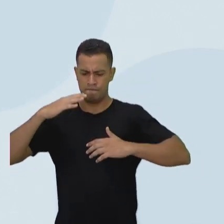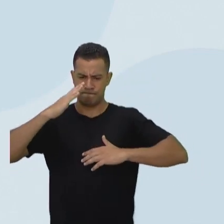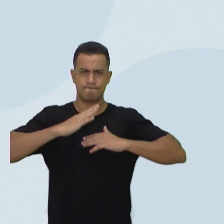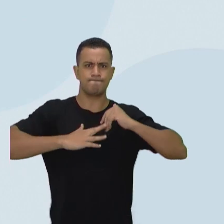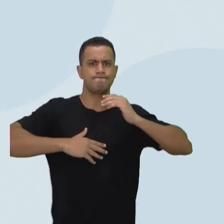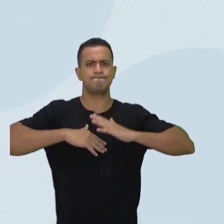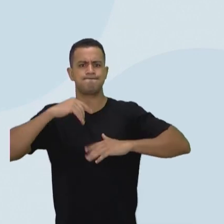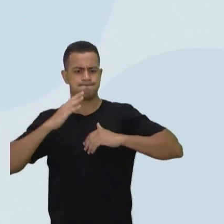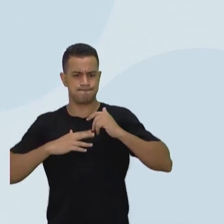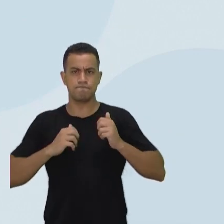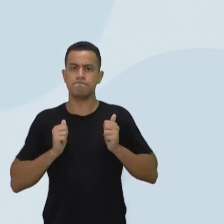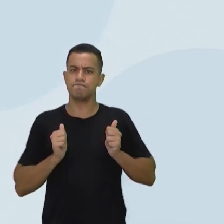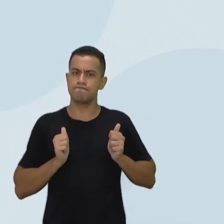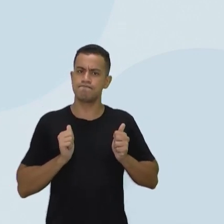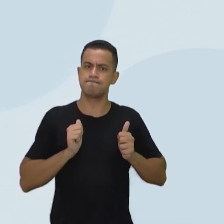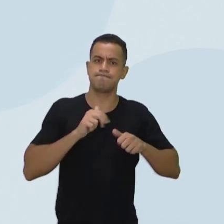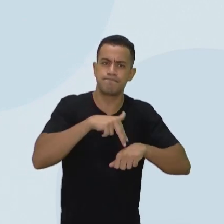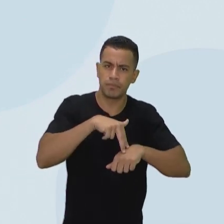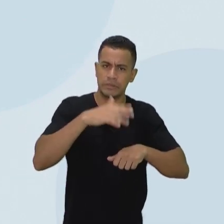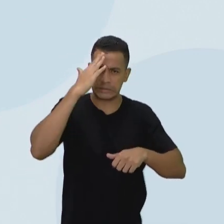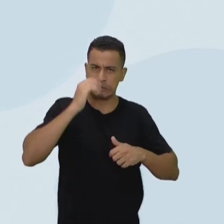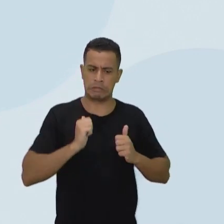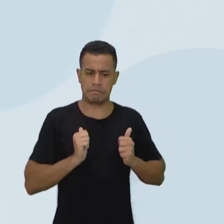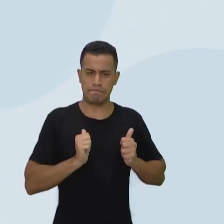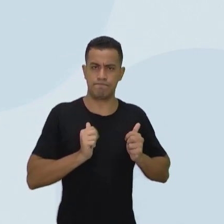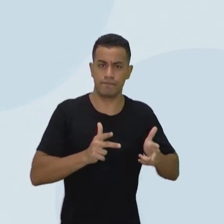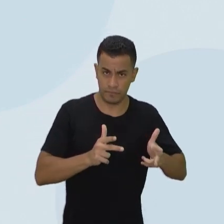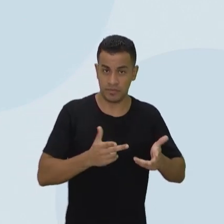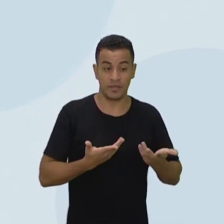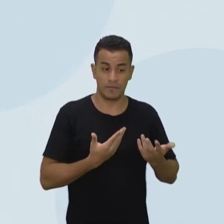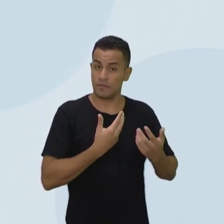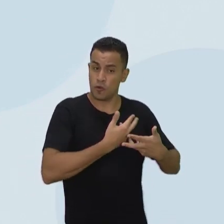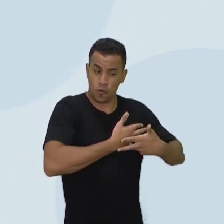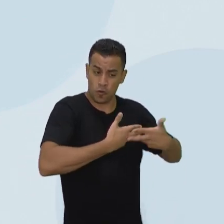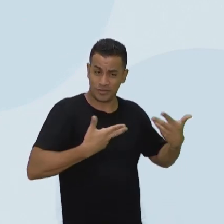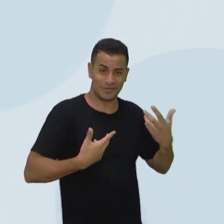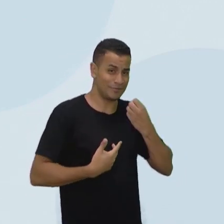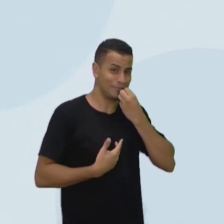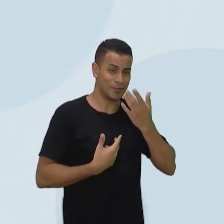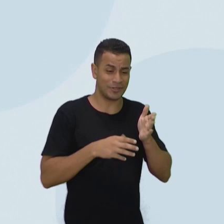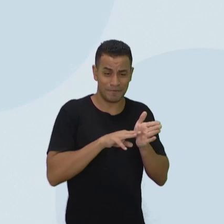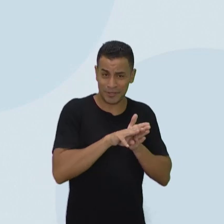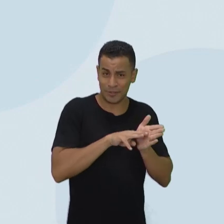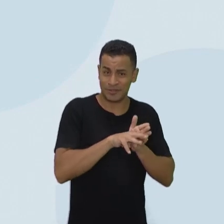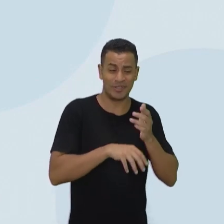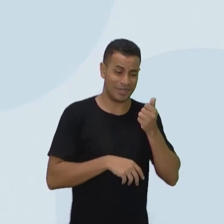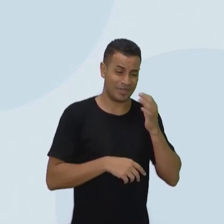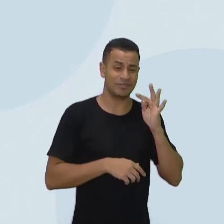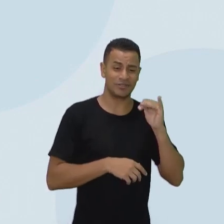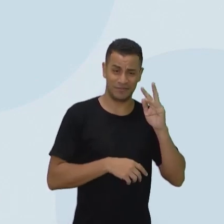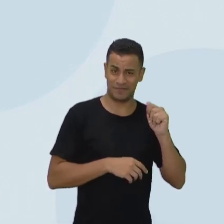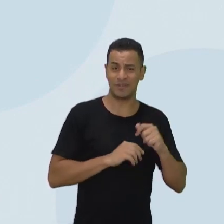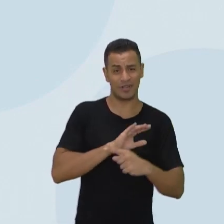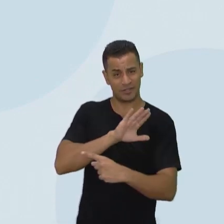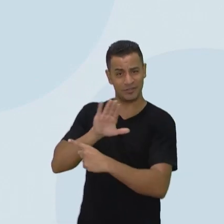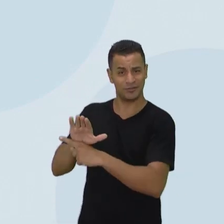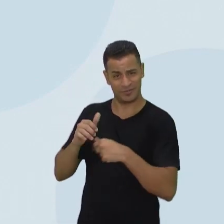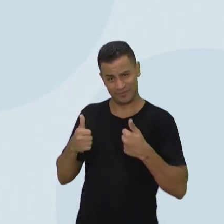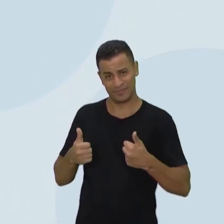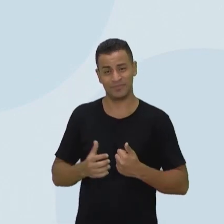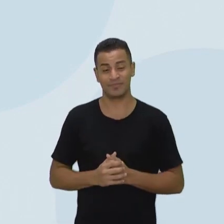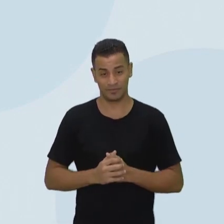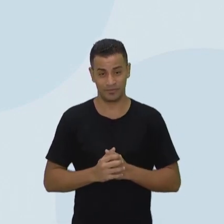a proatividade, entre outros benefícios que essa metodologia ativa traz. Próximo slide.